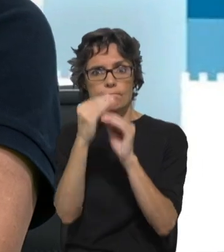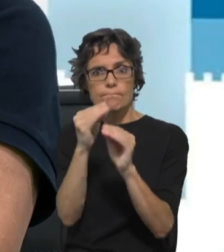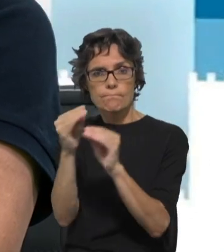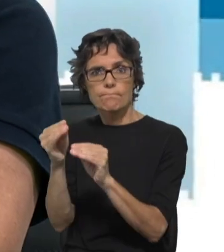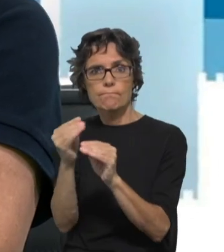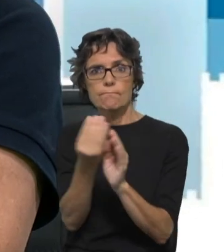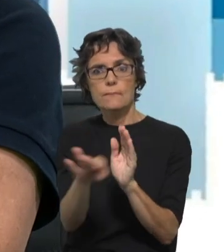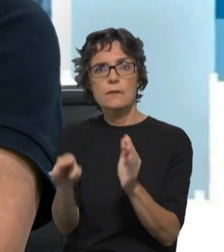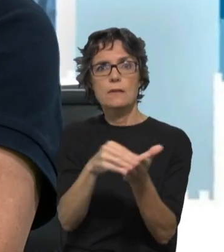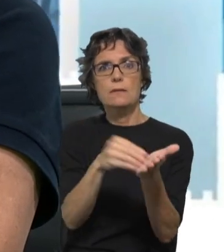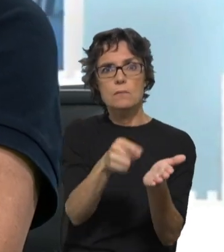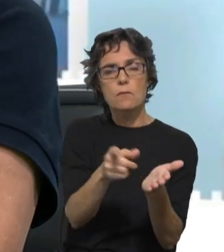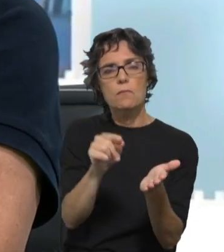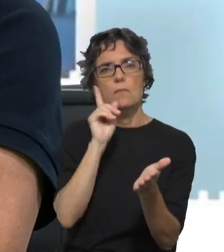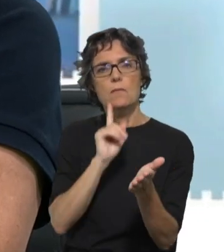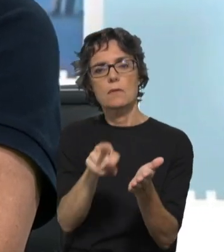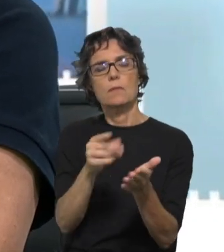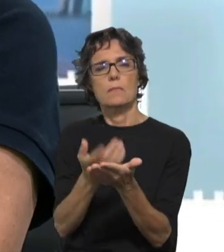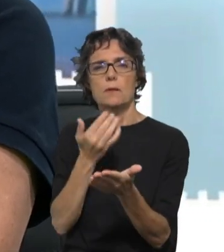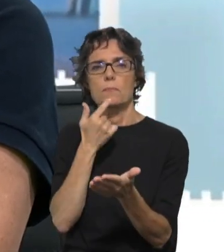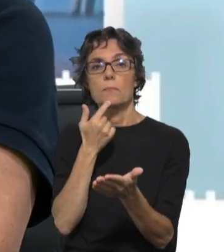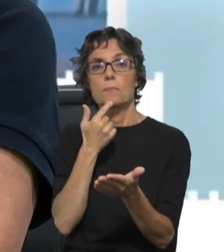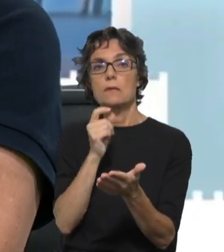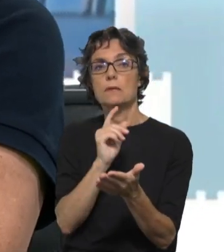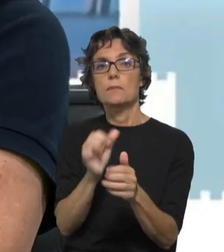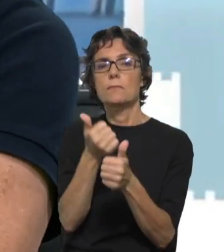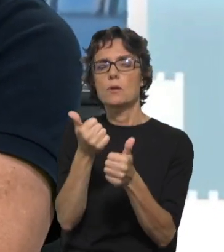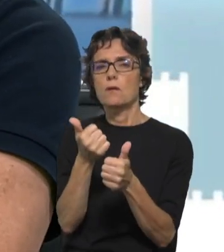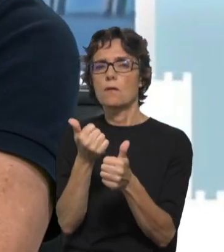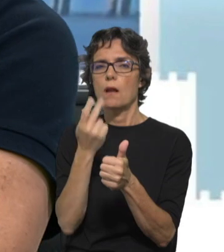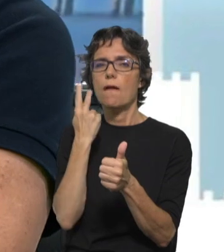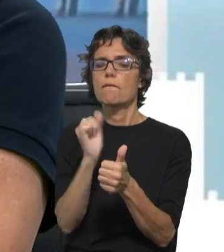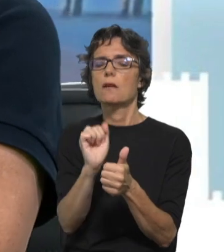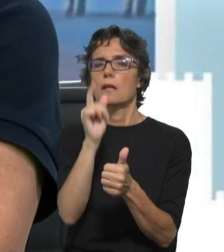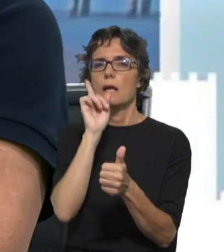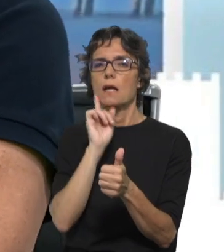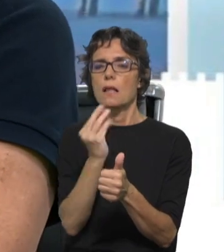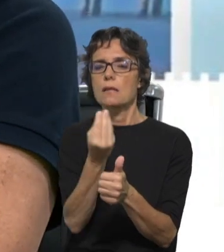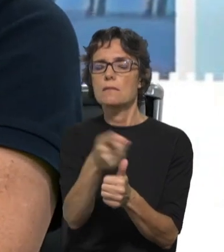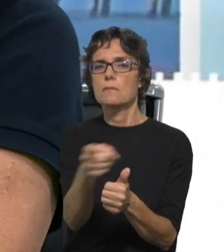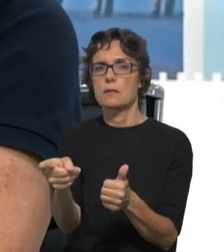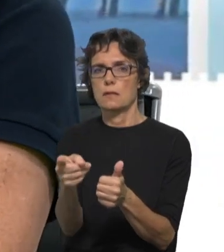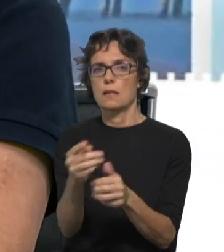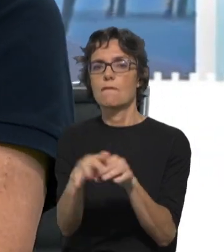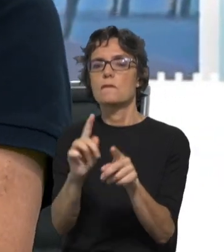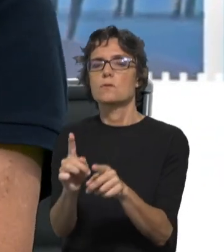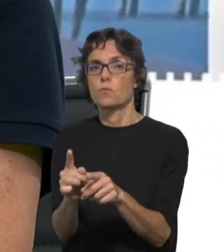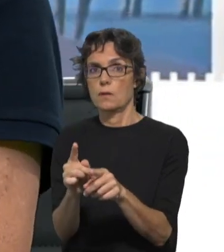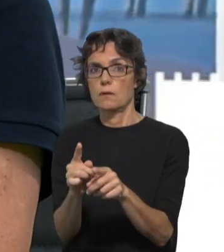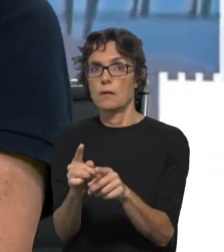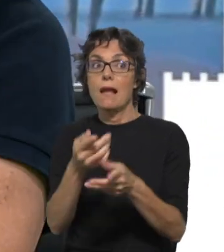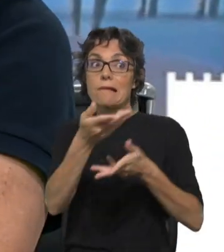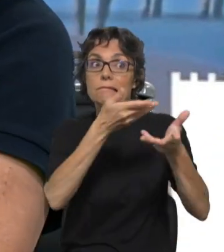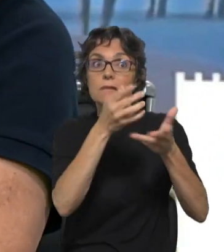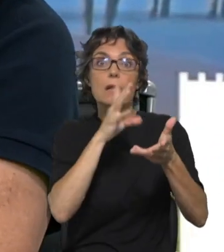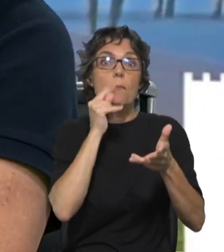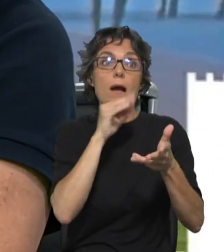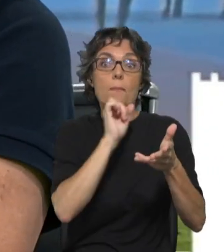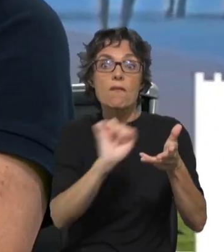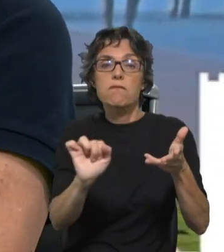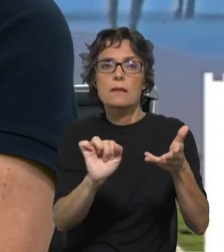pobres, perceber como é que as raparigas podiam vir, e isso obrigava a ir ter com os pais e a convencer os pais de que era importante que